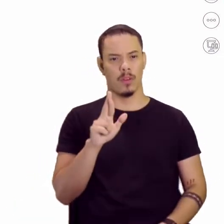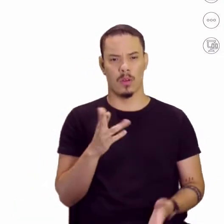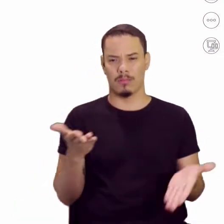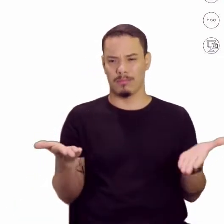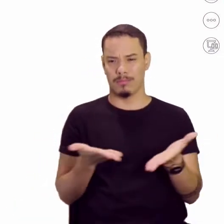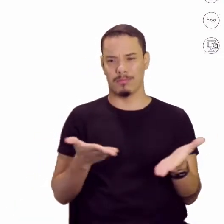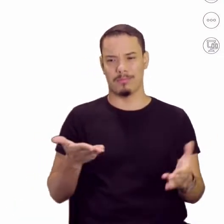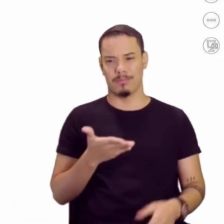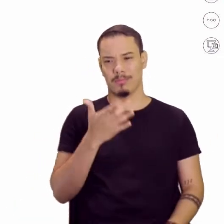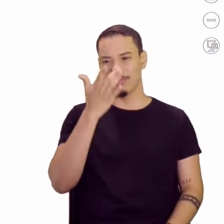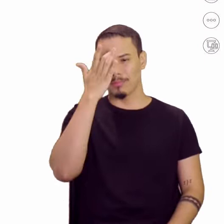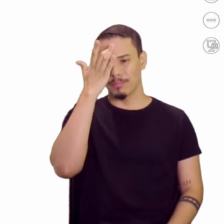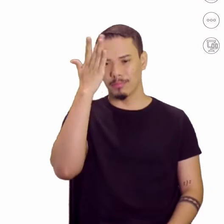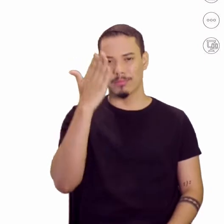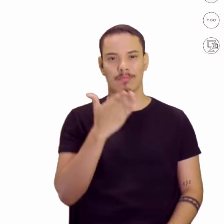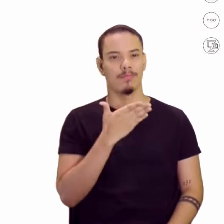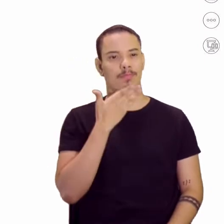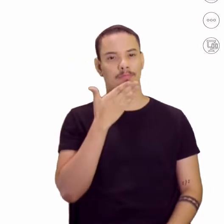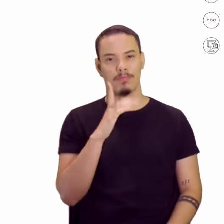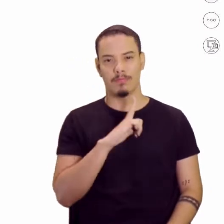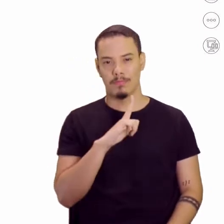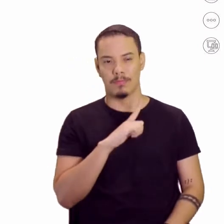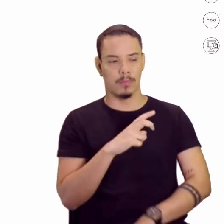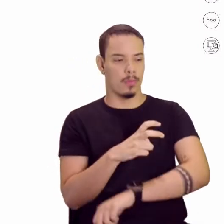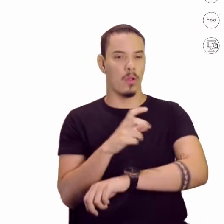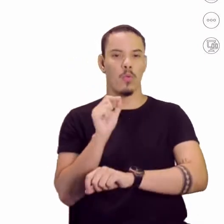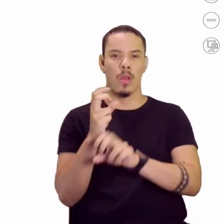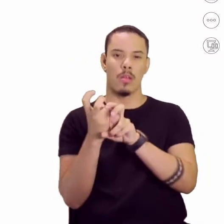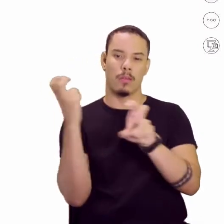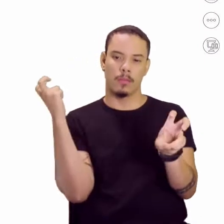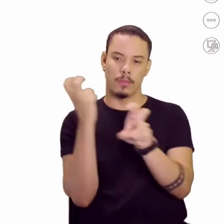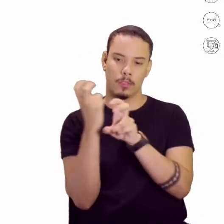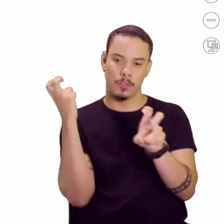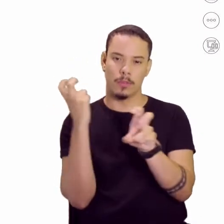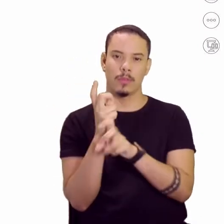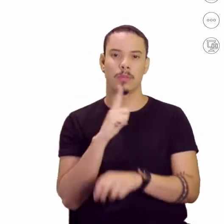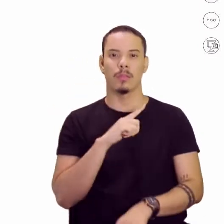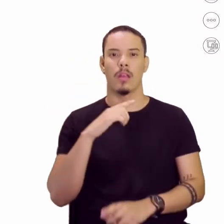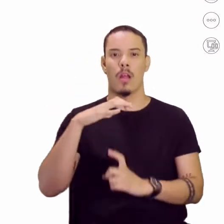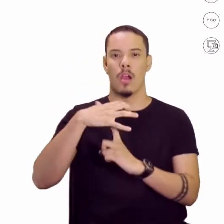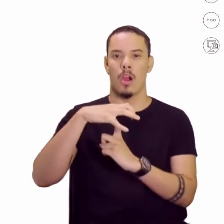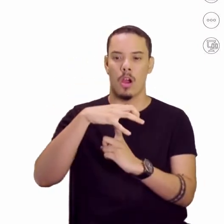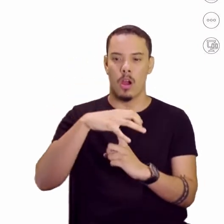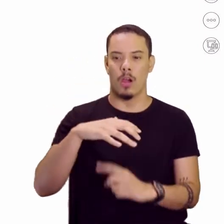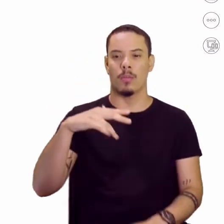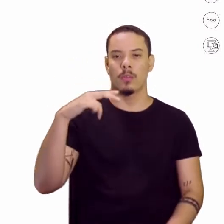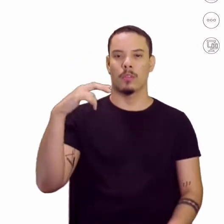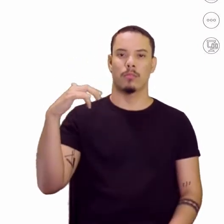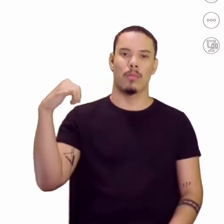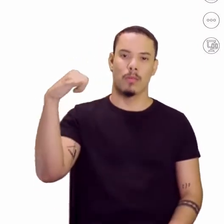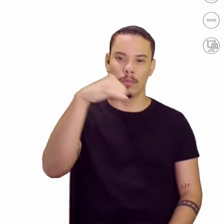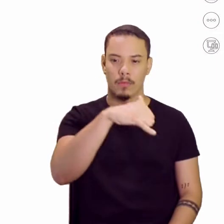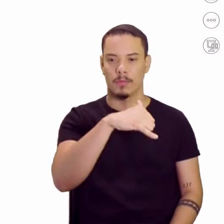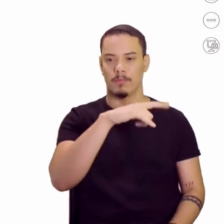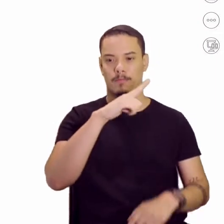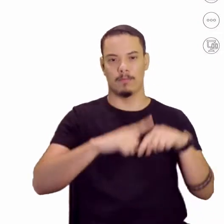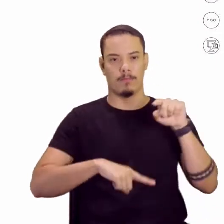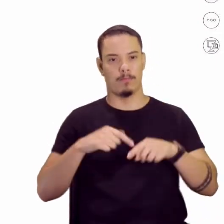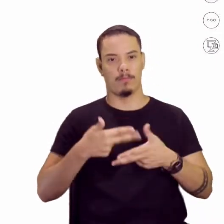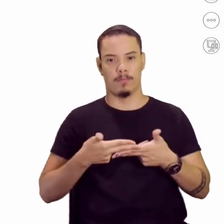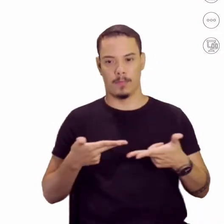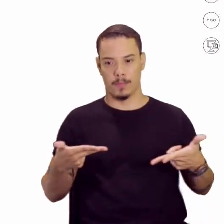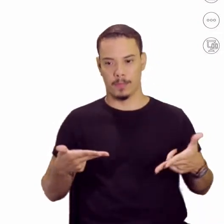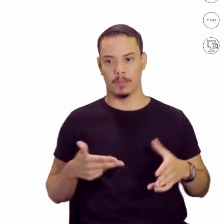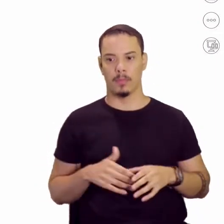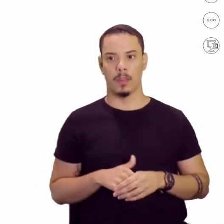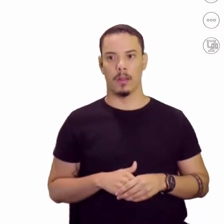né? Hoje é fácil. Hoje é fácil. Tem toda uma engenharia aí, né? Uma física envolvida. Temos helicóptero, temos o avião, temos muitos outros, né?